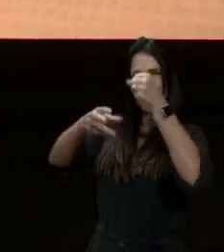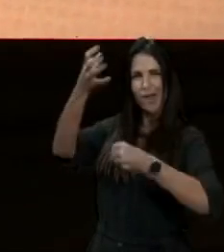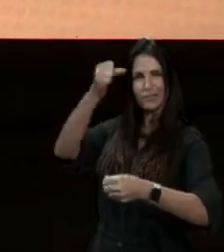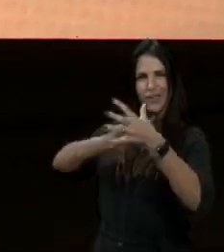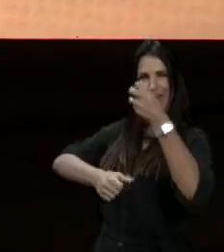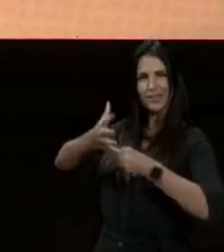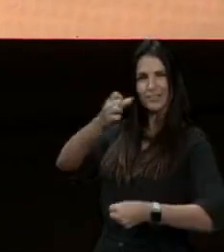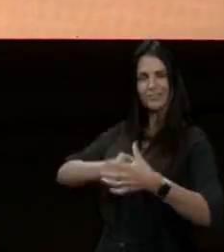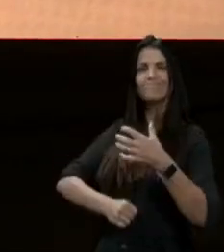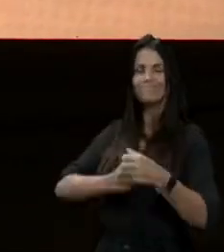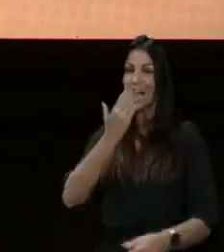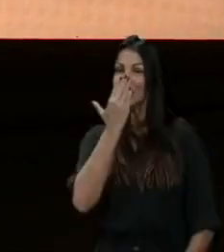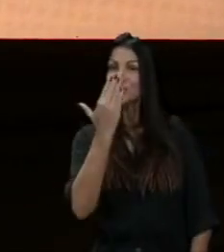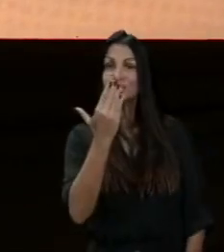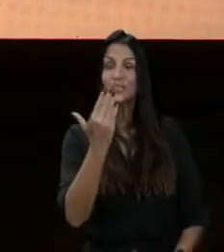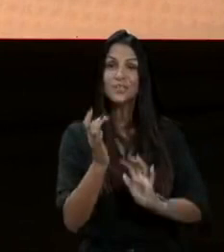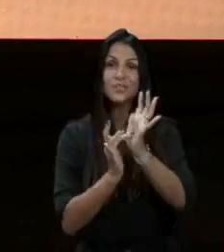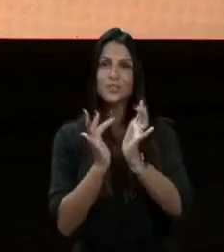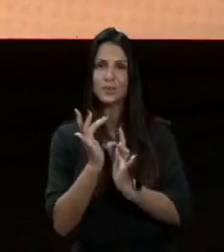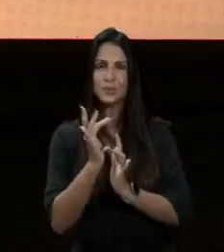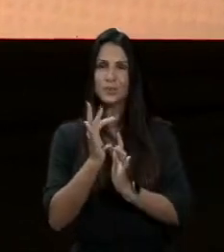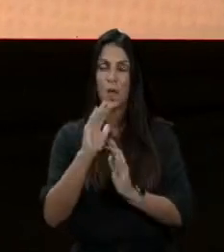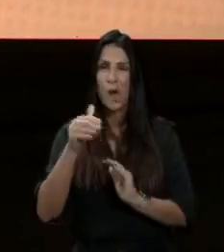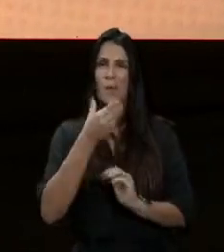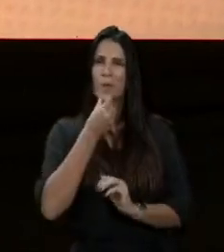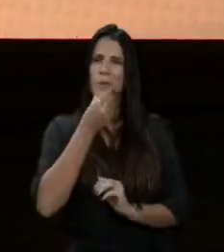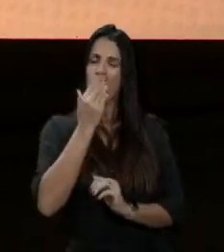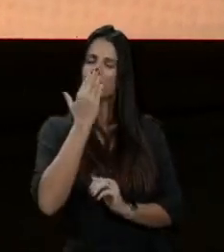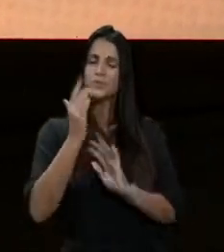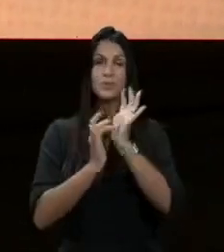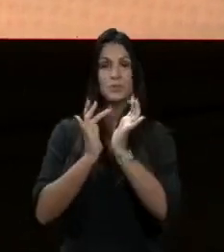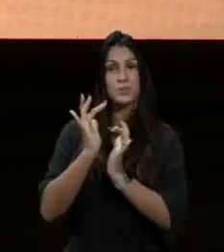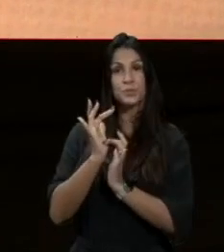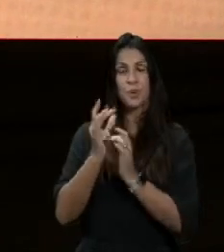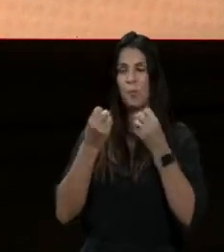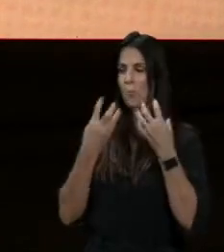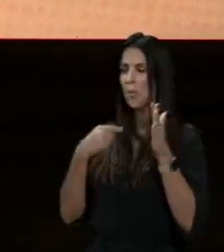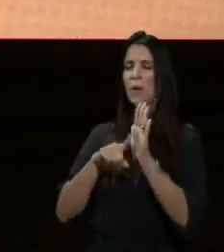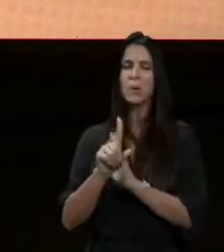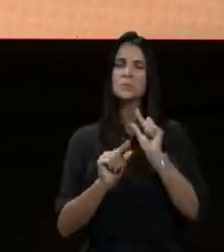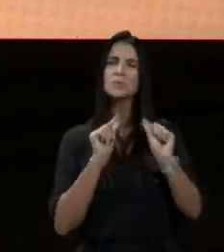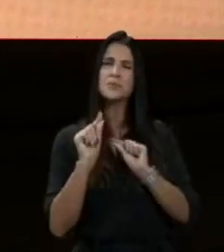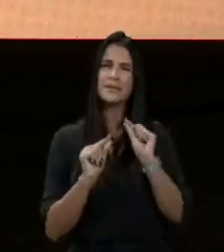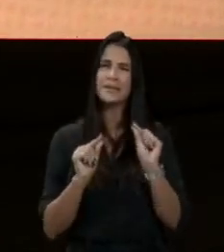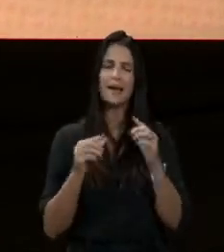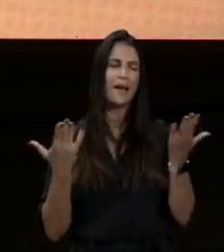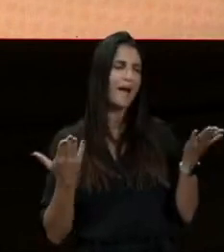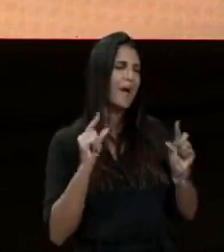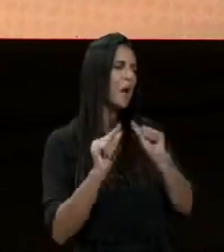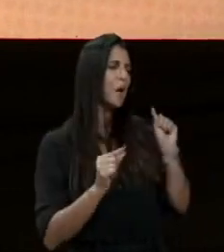Jesus e quando parar está diante de Jesus a boa pergunta é o que que ele quer